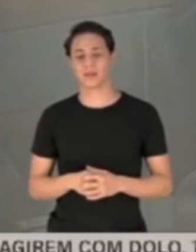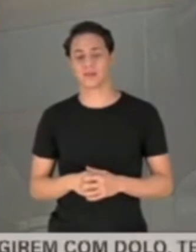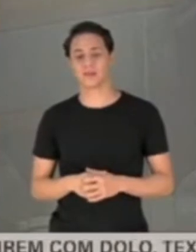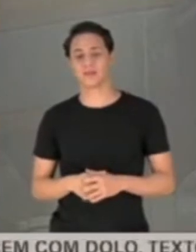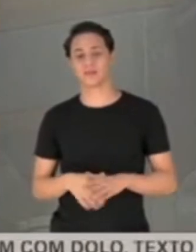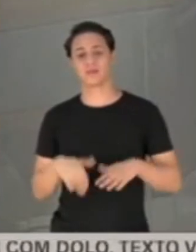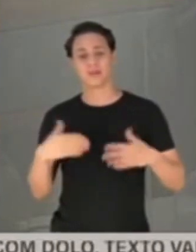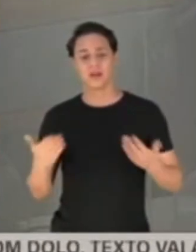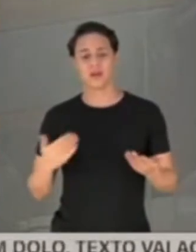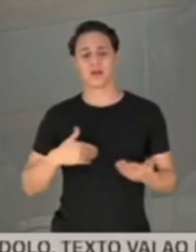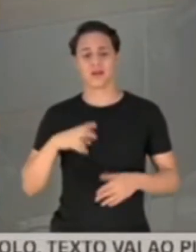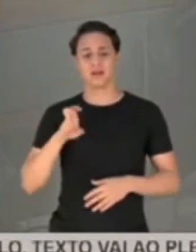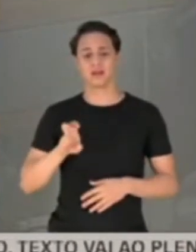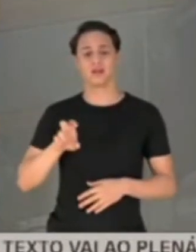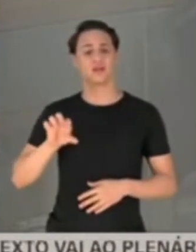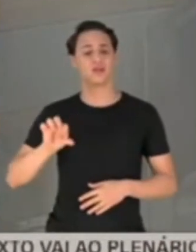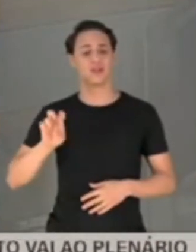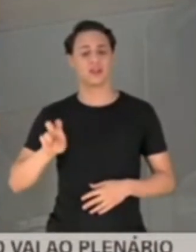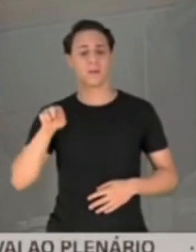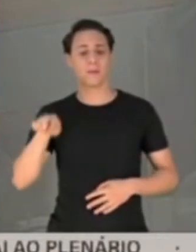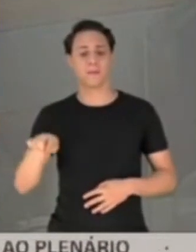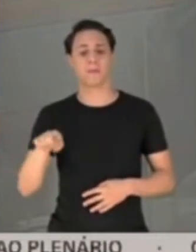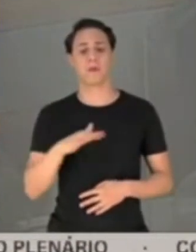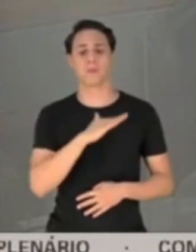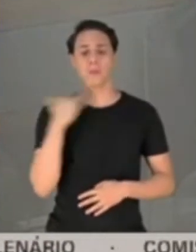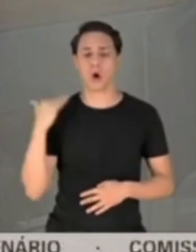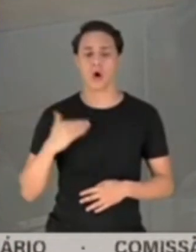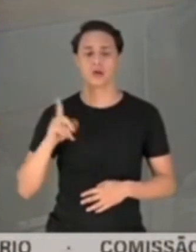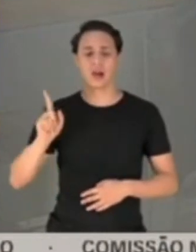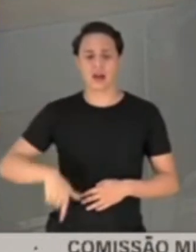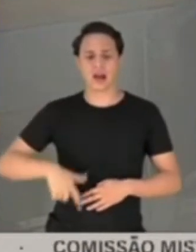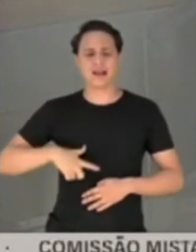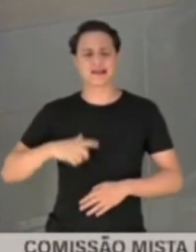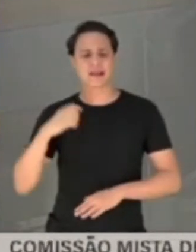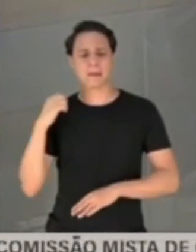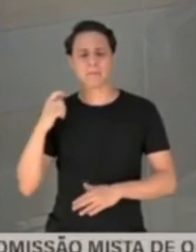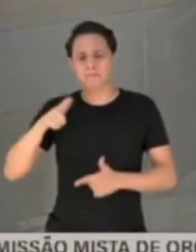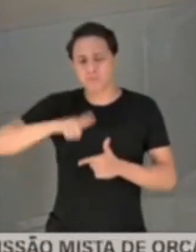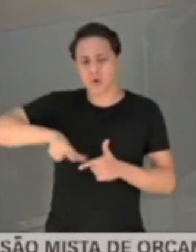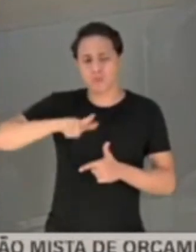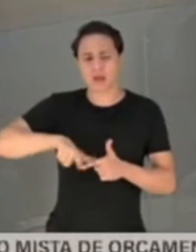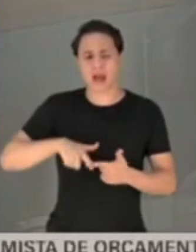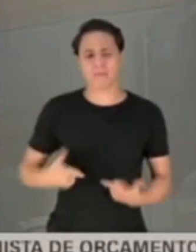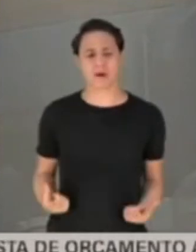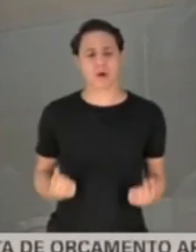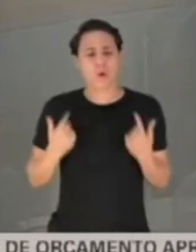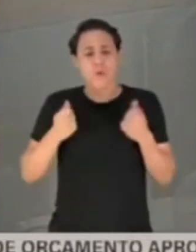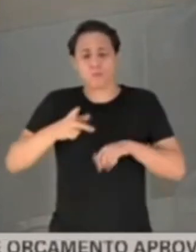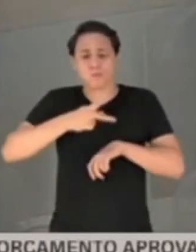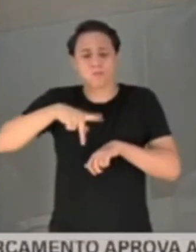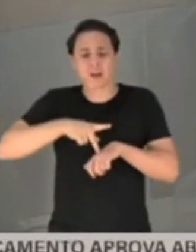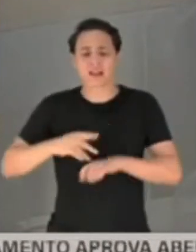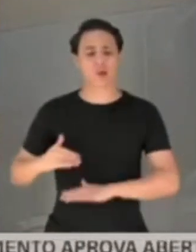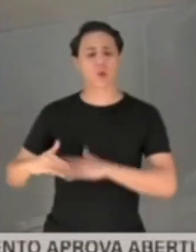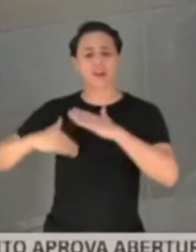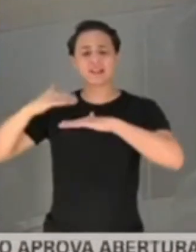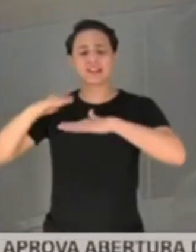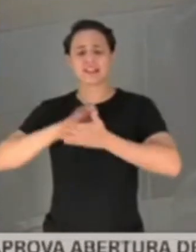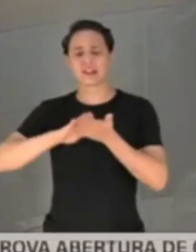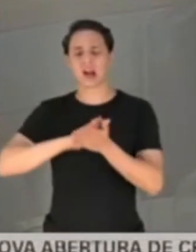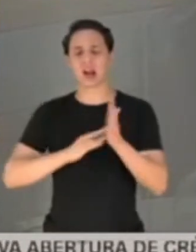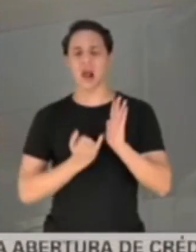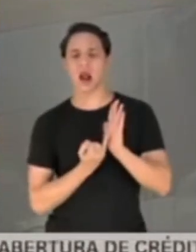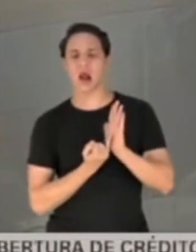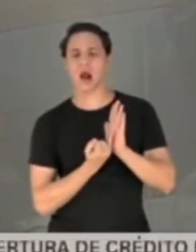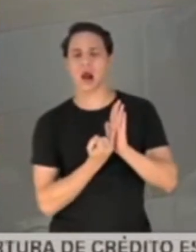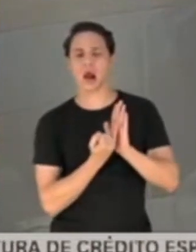Aí, 595 mil mortes. É uma tragédia econômica, um país que não cresce, com a inflação